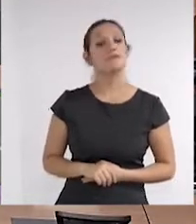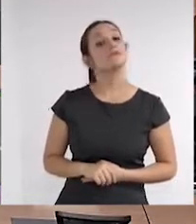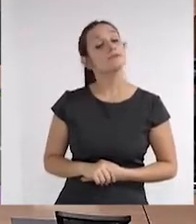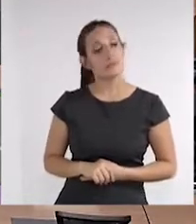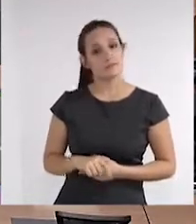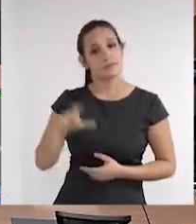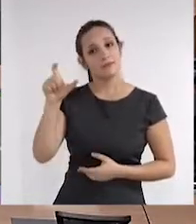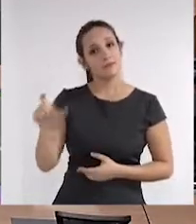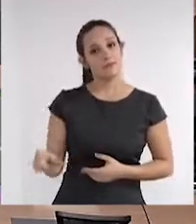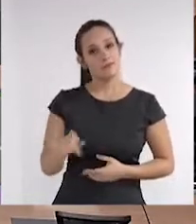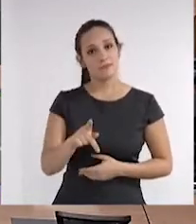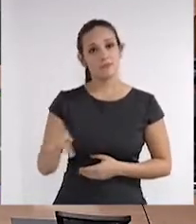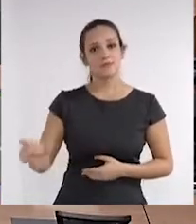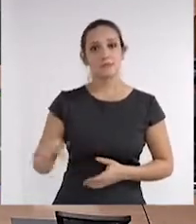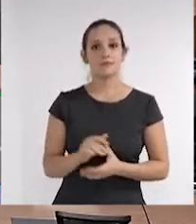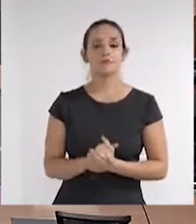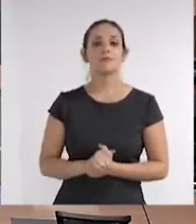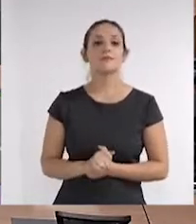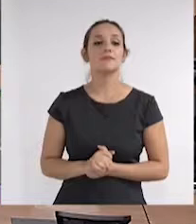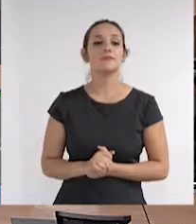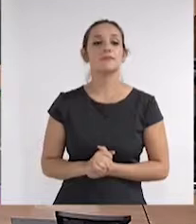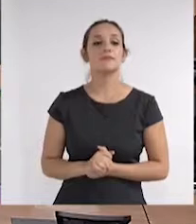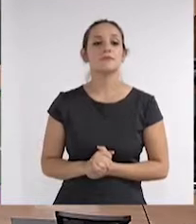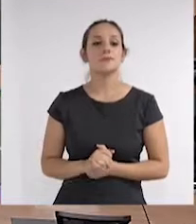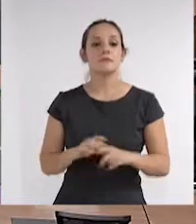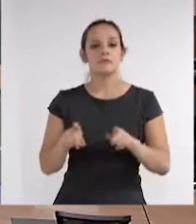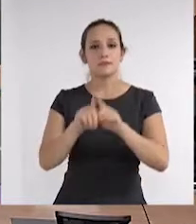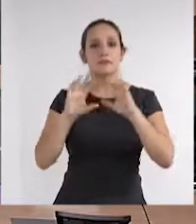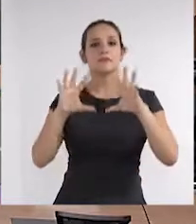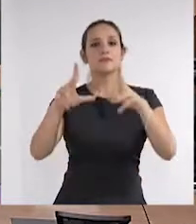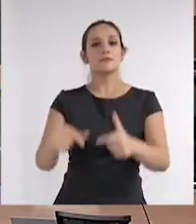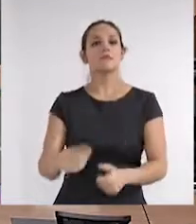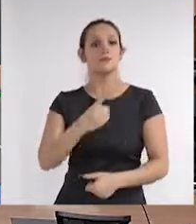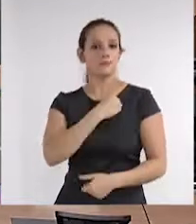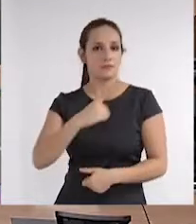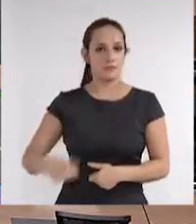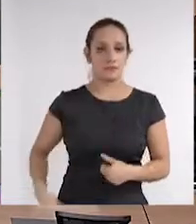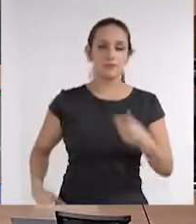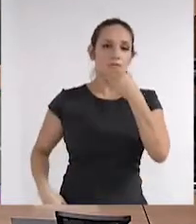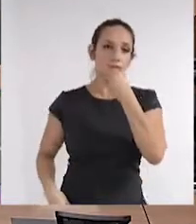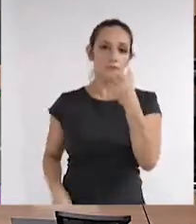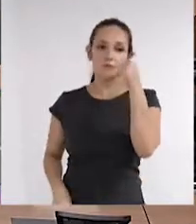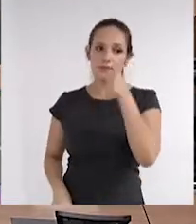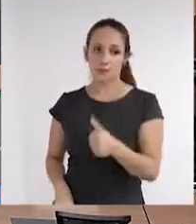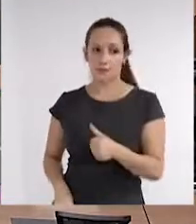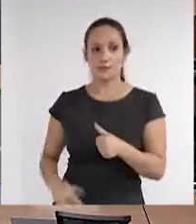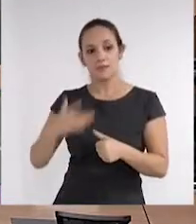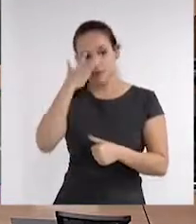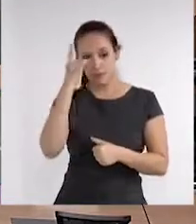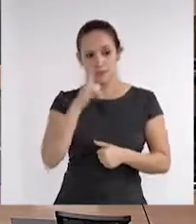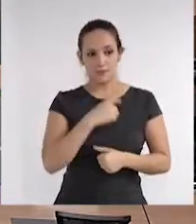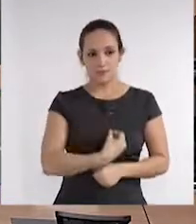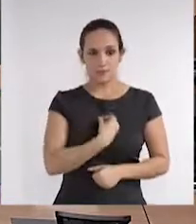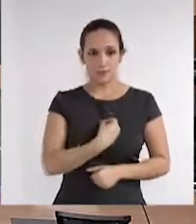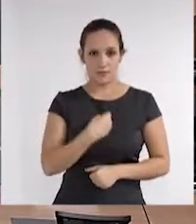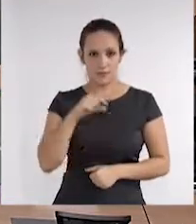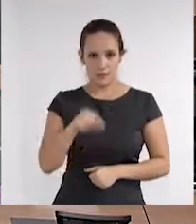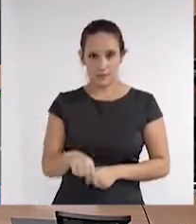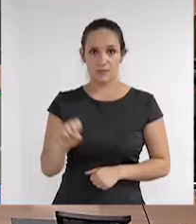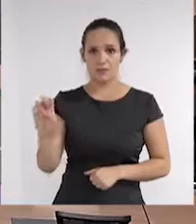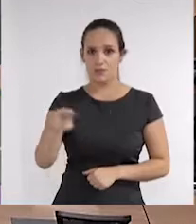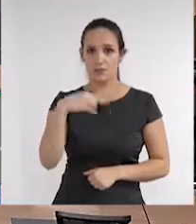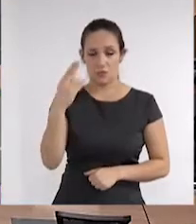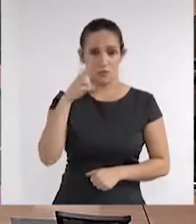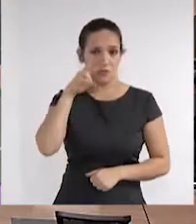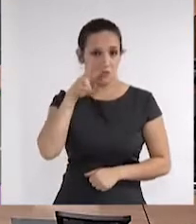Senhor presidente, colegas deputados, deputadas, público presente nesta casa, público que nos assiste,